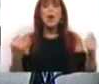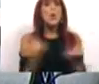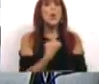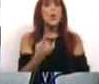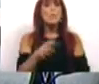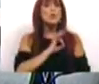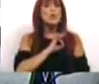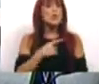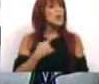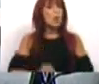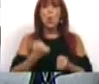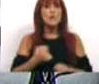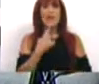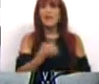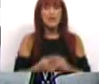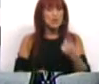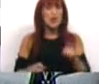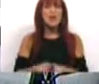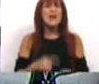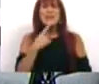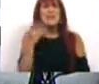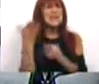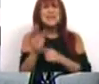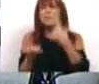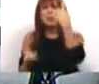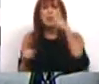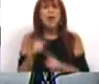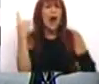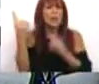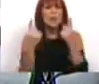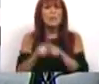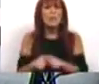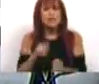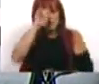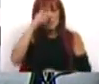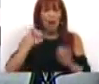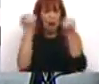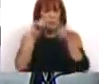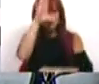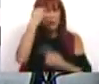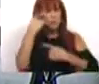coisa que o senhor não é capaz de dizer, é apontar um exemplo onde alguma vez eu não tenha respeitado a autonomia do Ministério Público.